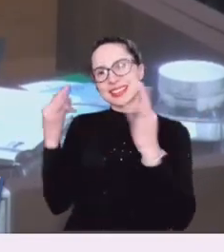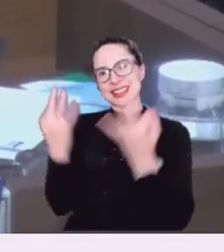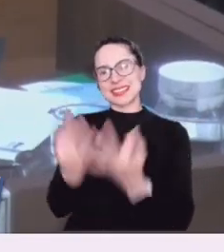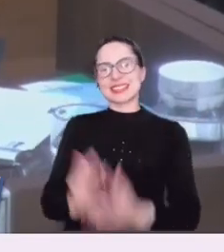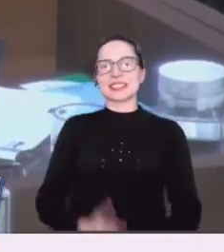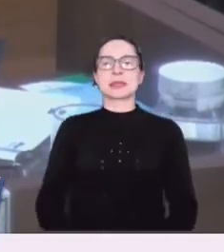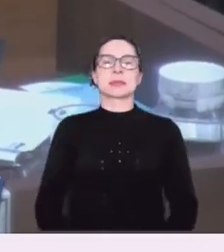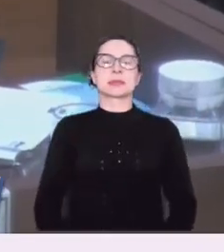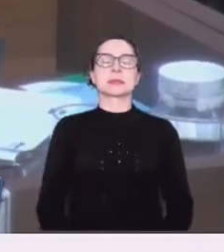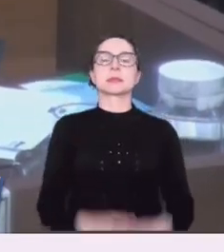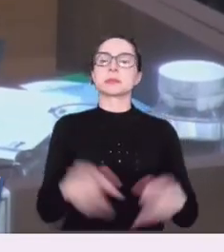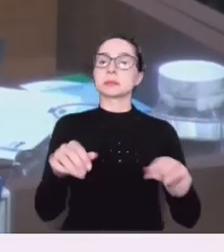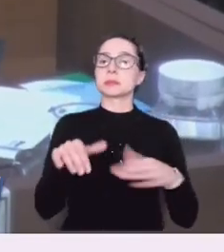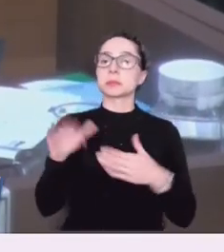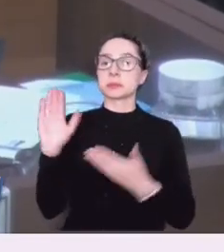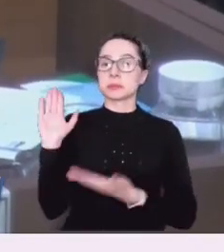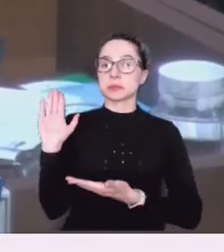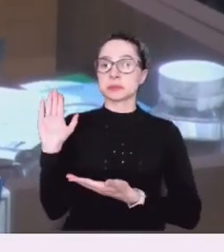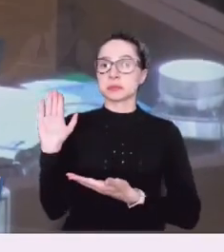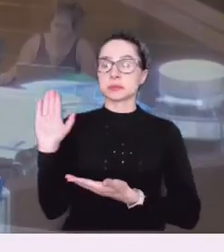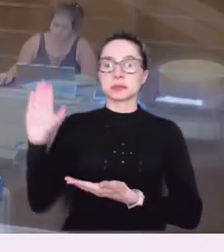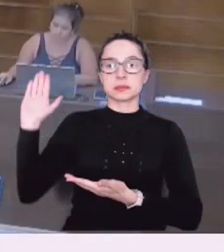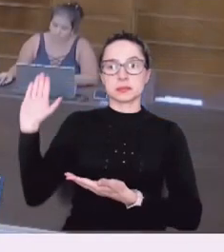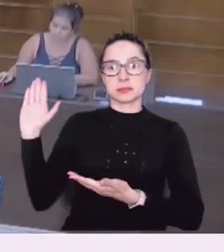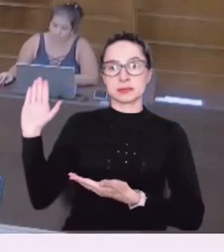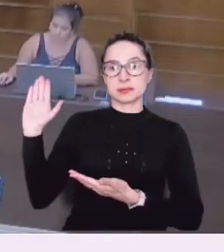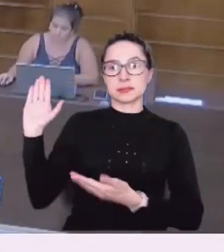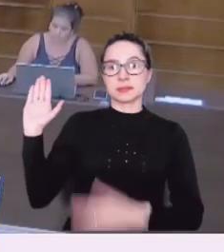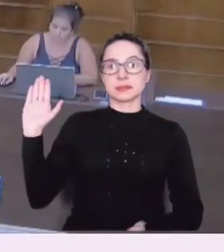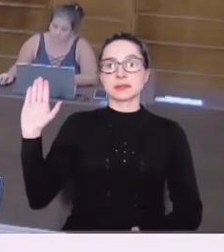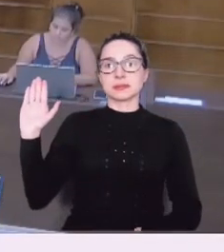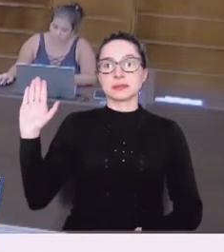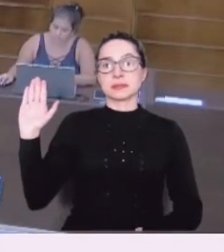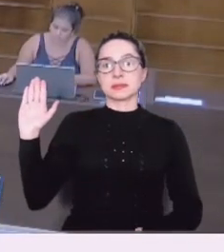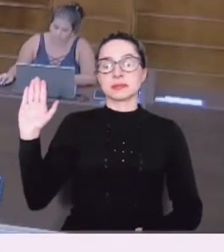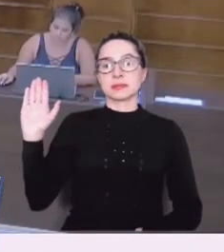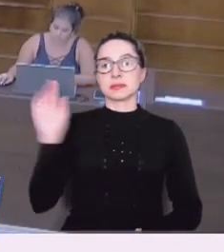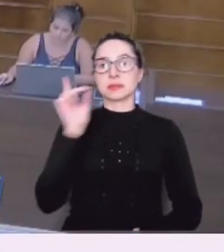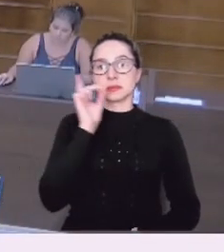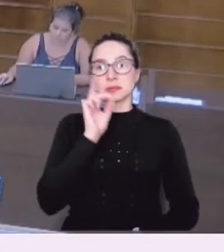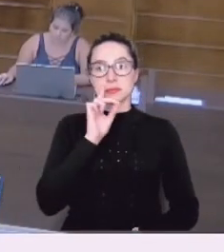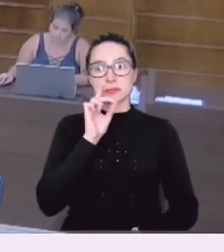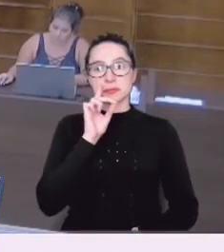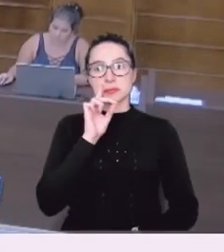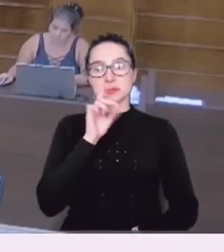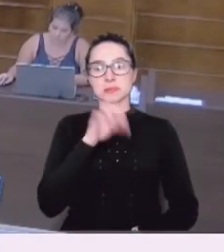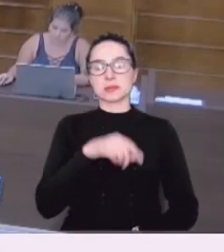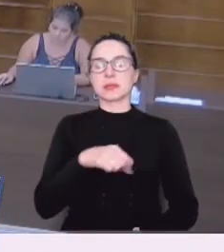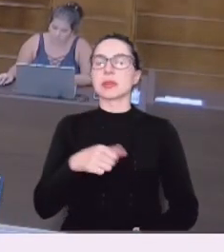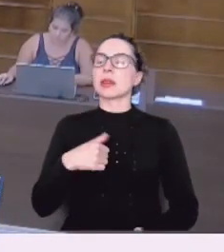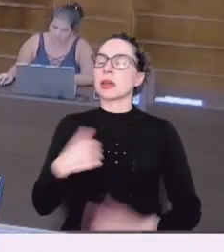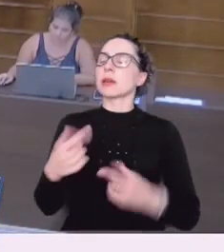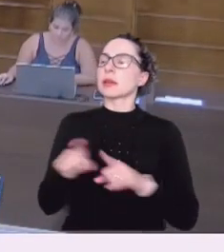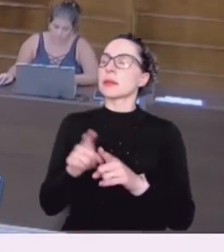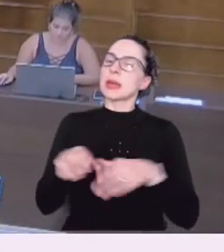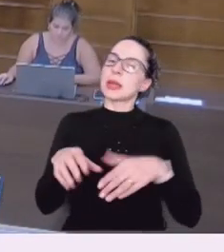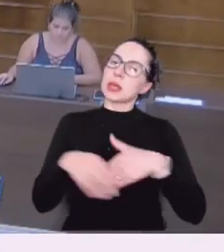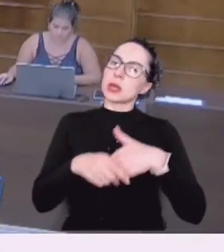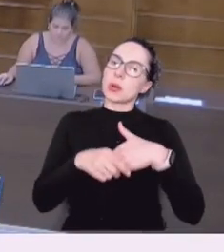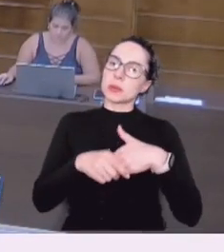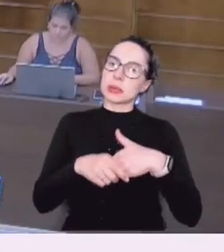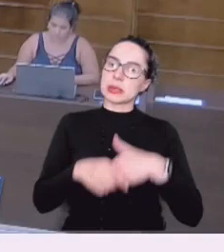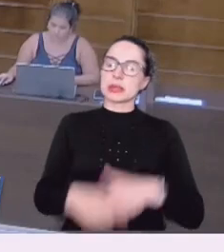palavra, plenário. Peço a palavra, presidente. Com a palavra, vereador Donizete da Farmácia. Presidente, gostaria também de te cumprimentar